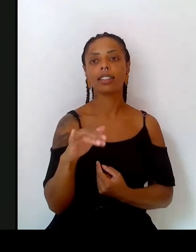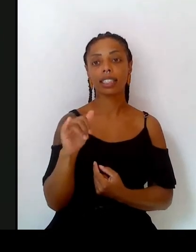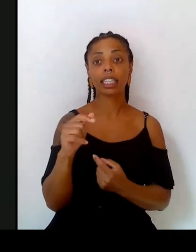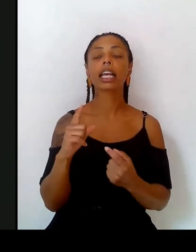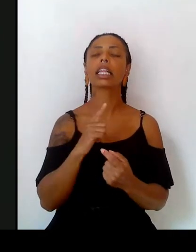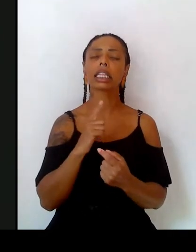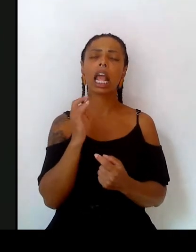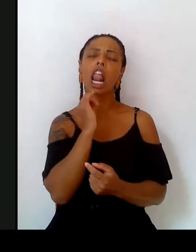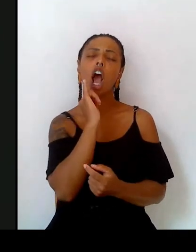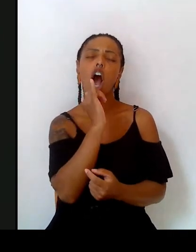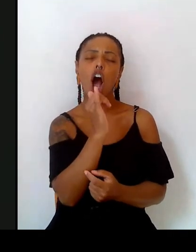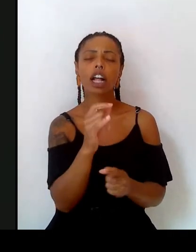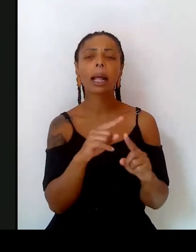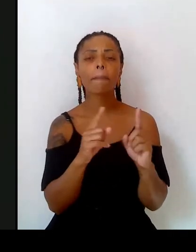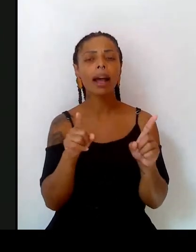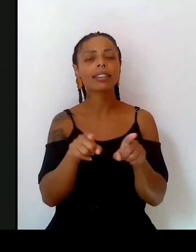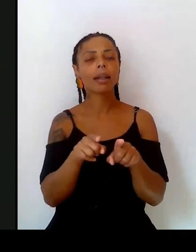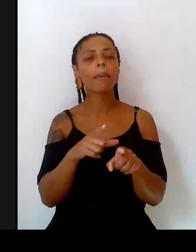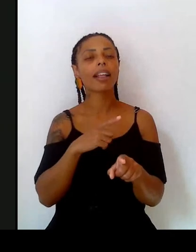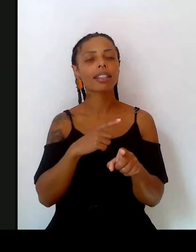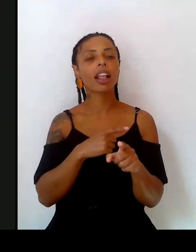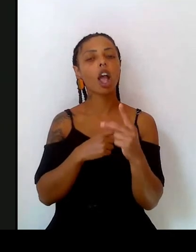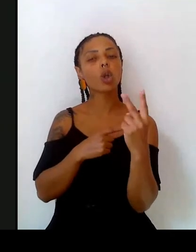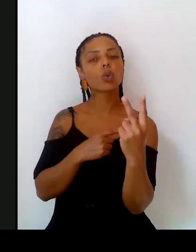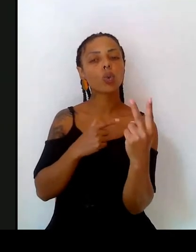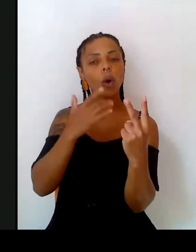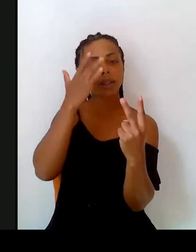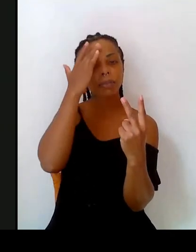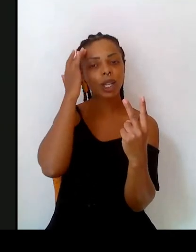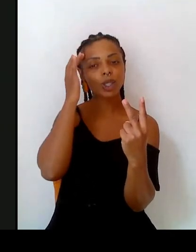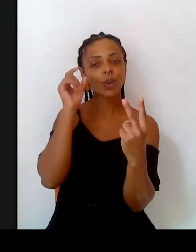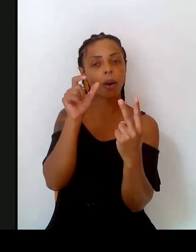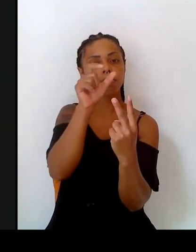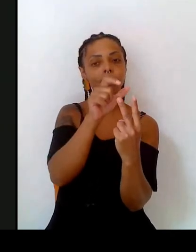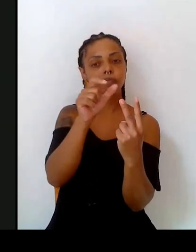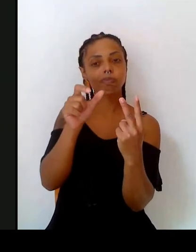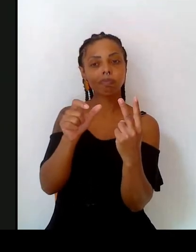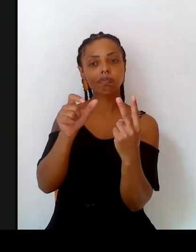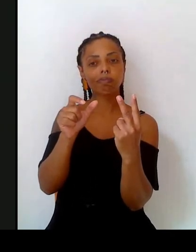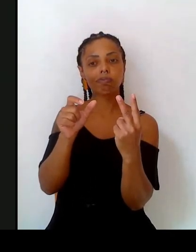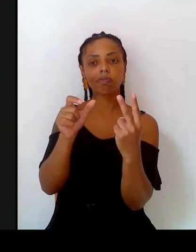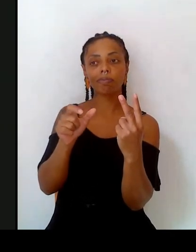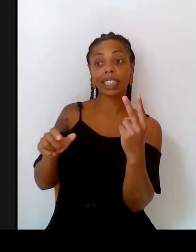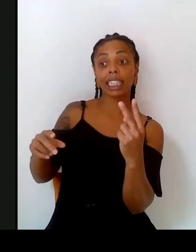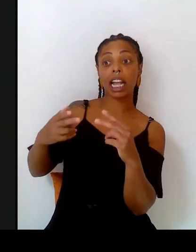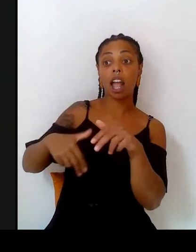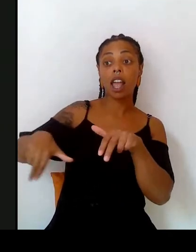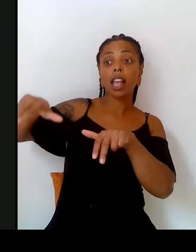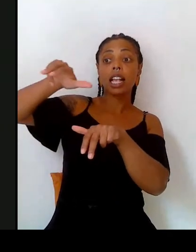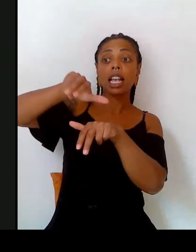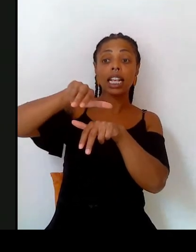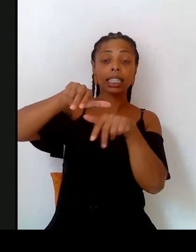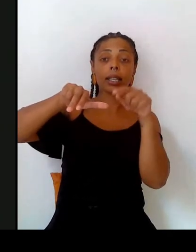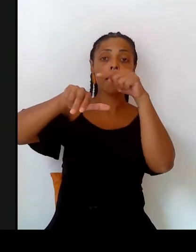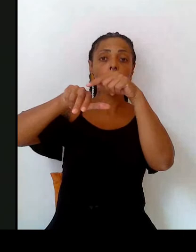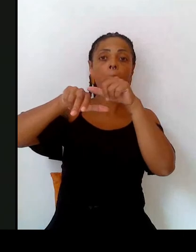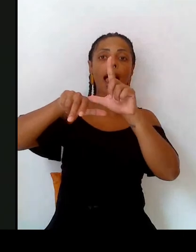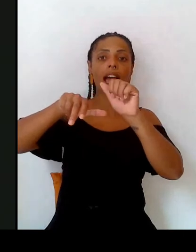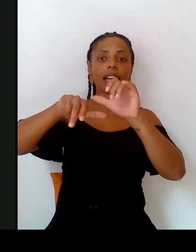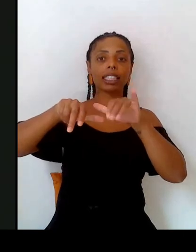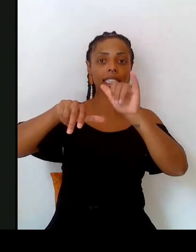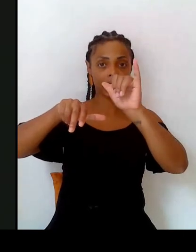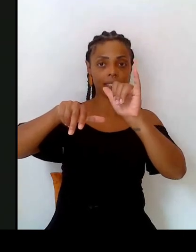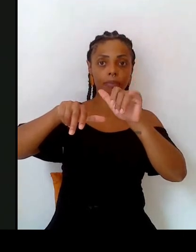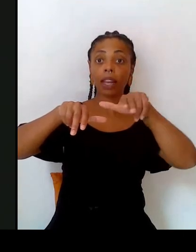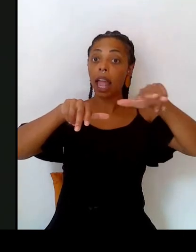está ligado a essas duas figuras então a figura que está em cima seria o Peter Lace e a figura que está embaixo seria